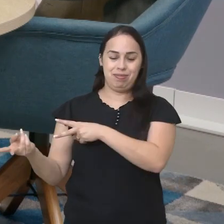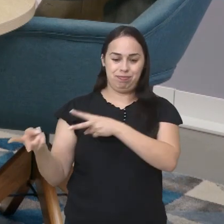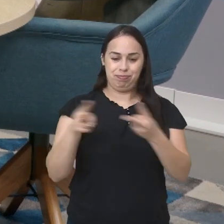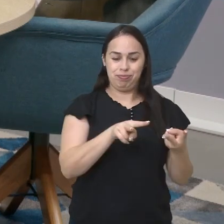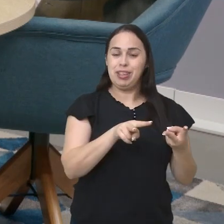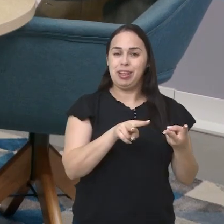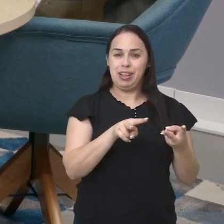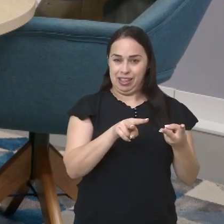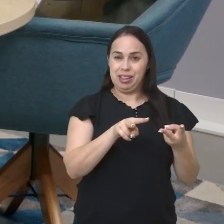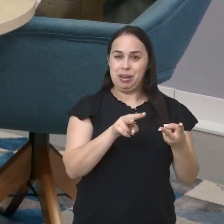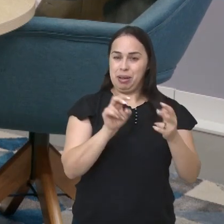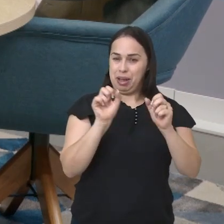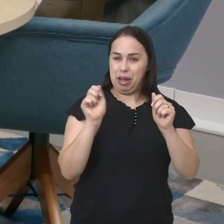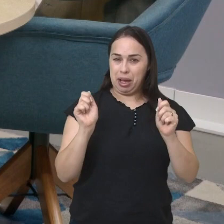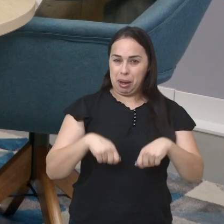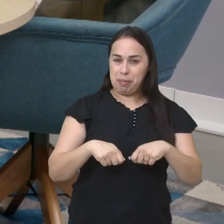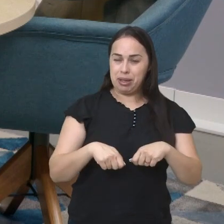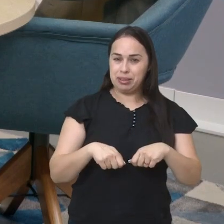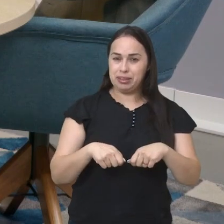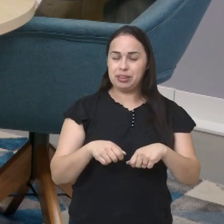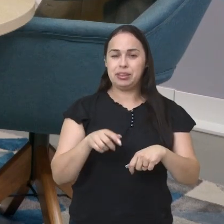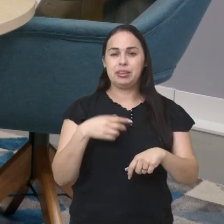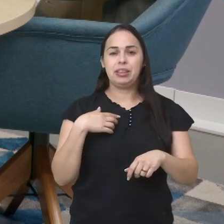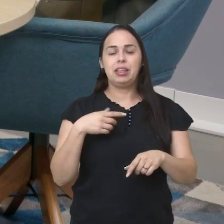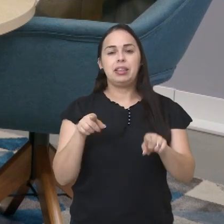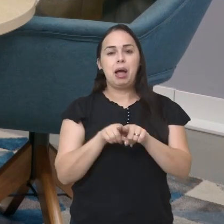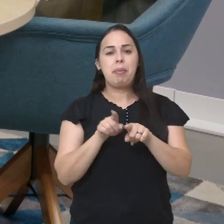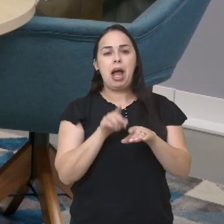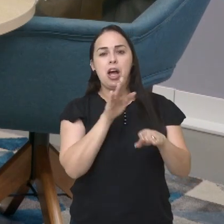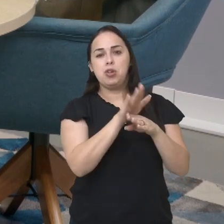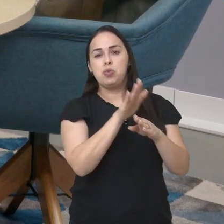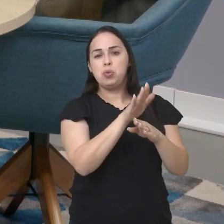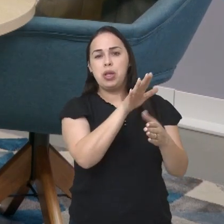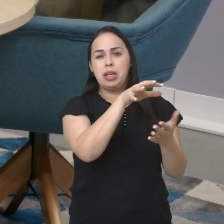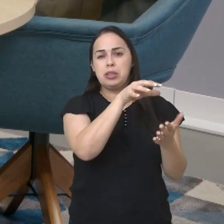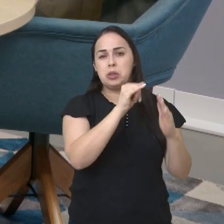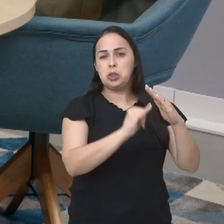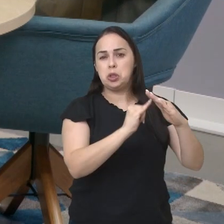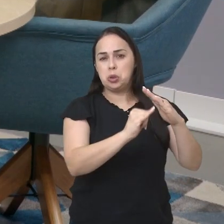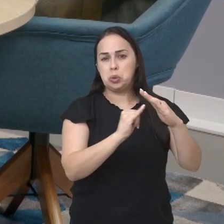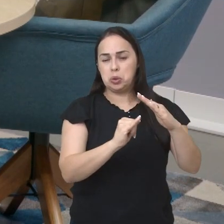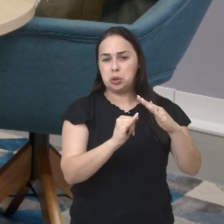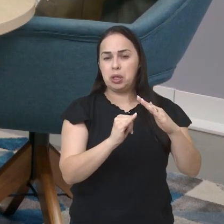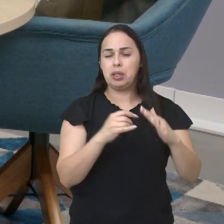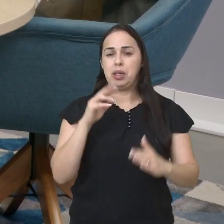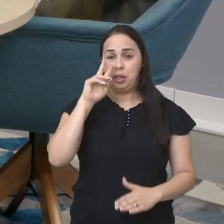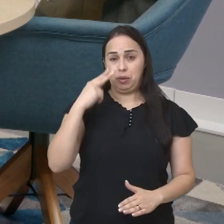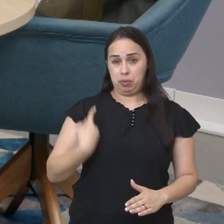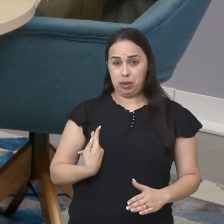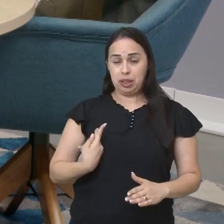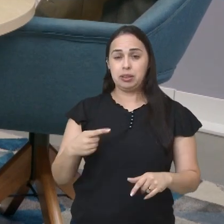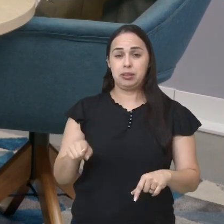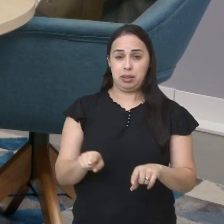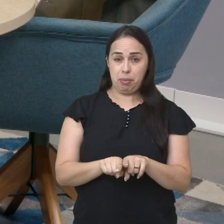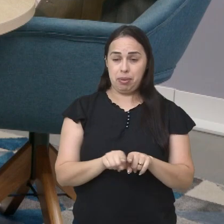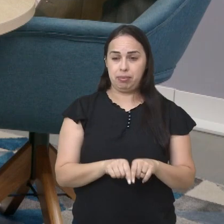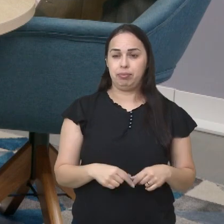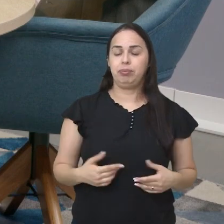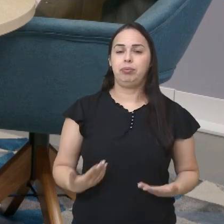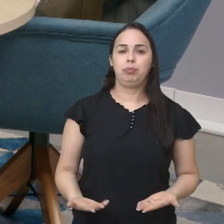de qualquer lugar, né? Dá mais visibilidade para as instituições também. O engajamento digital hoje ele é em tudo, né?